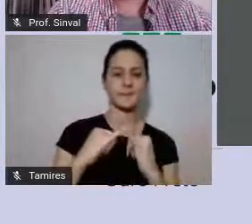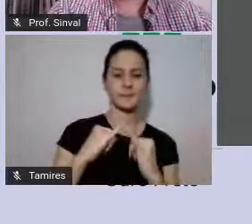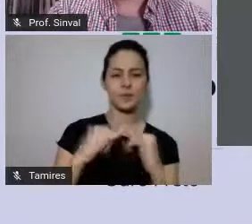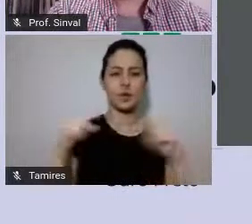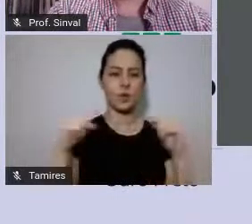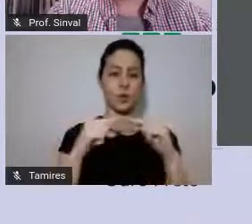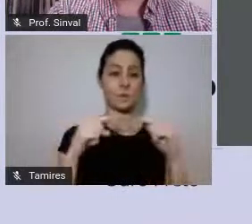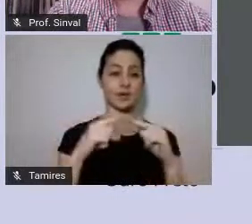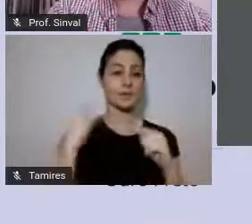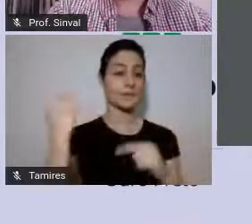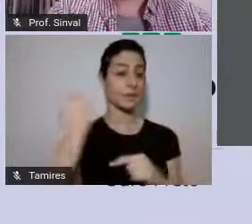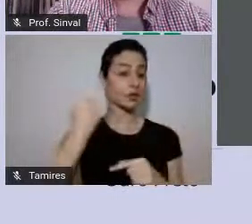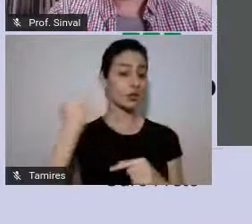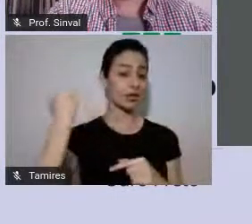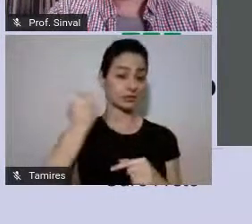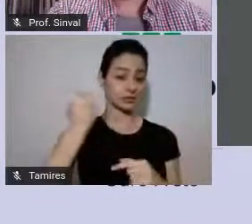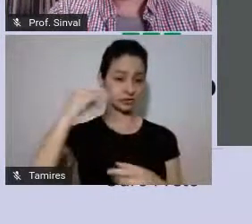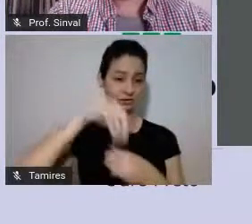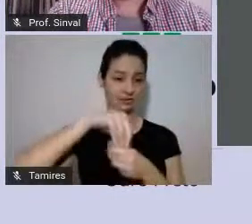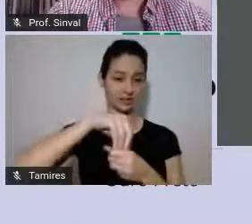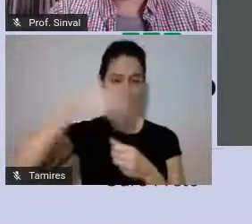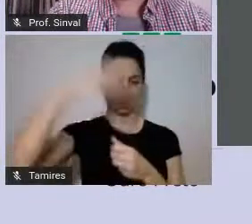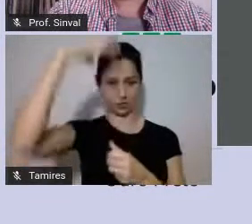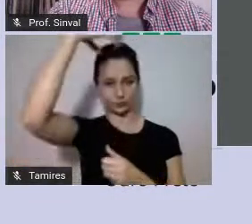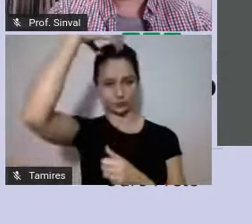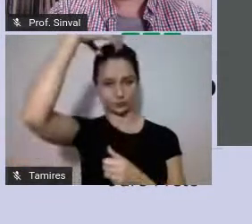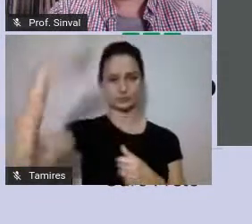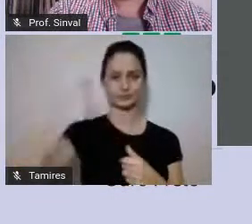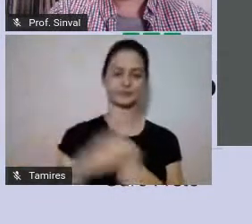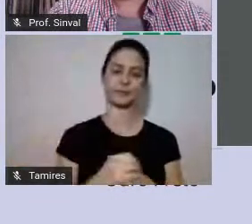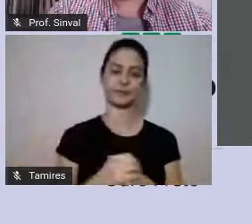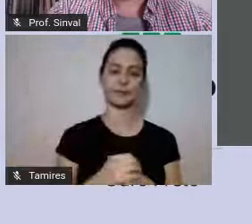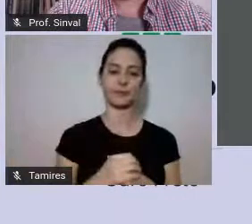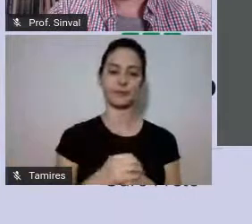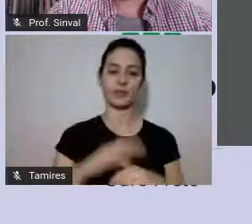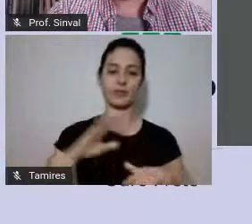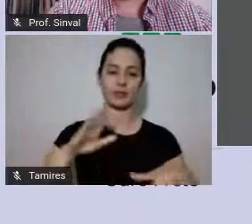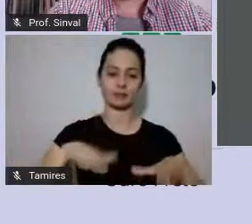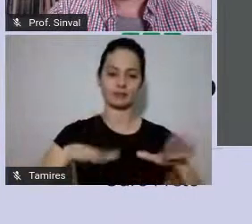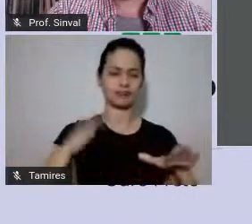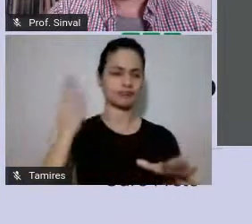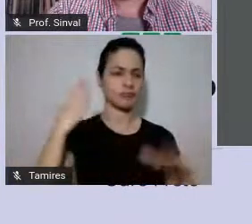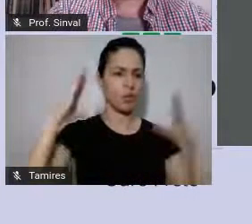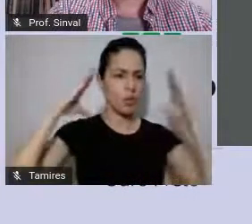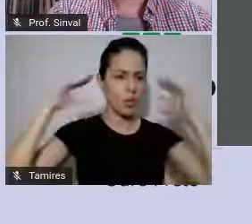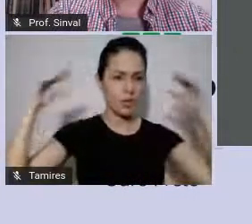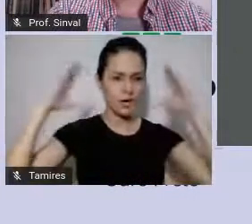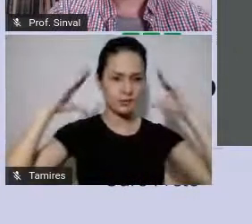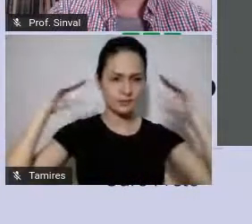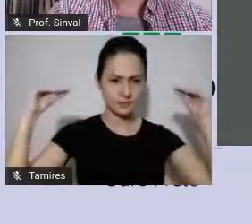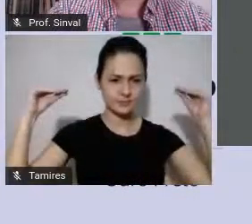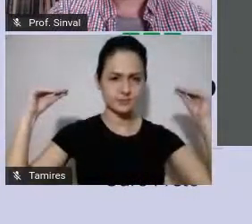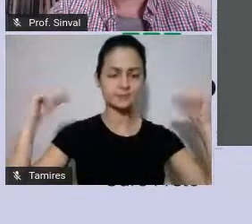dentro da corte. Há um momento em que a Companhia das Índias Holandesas